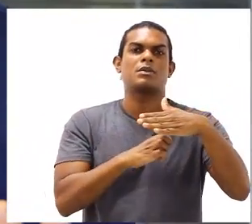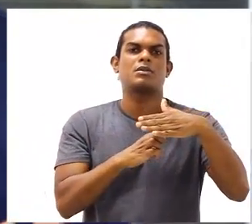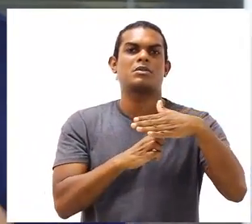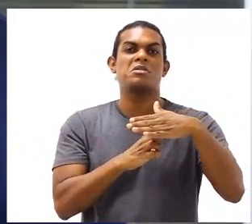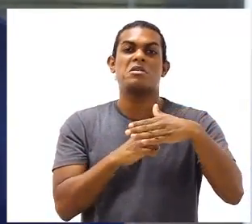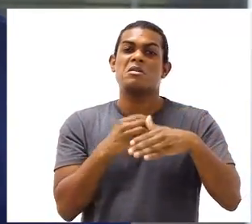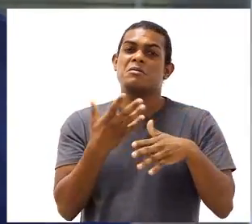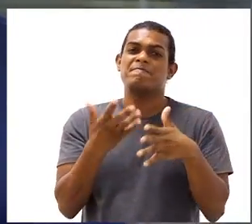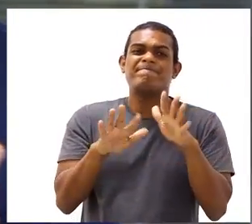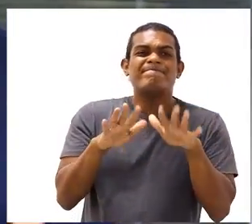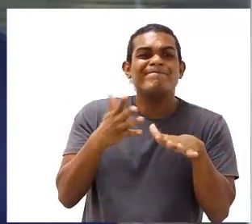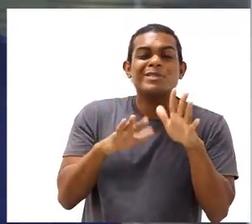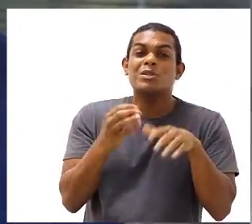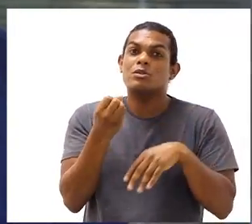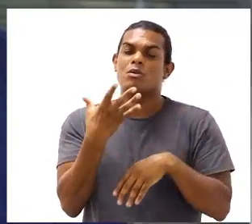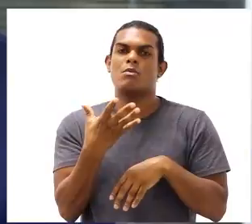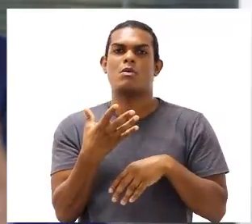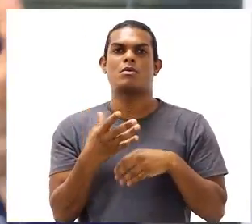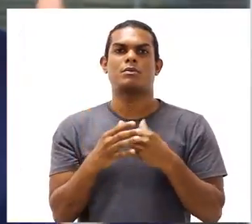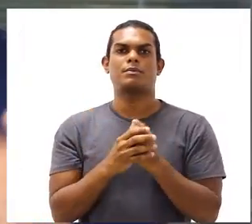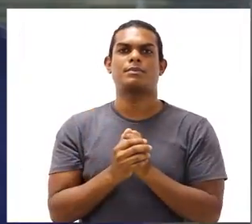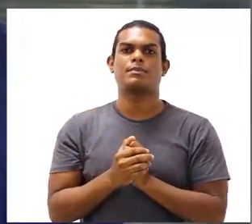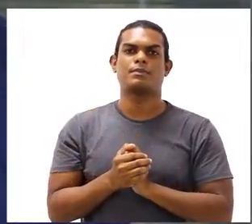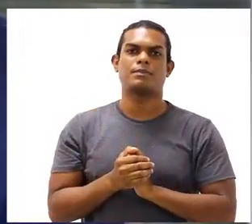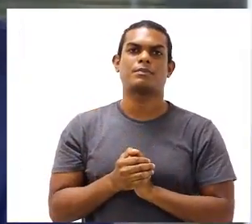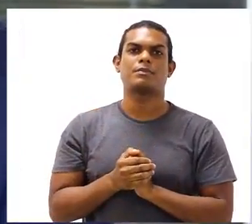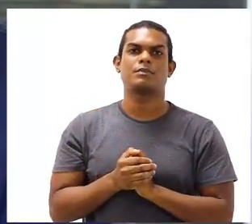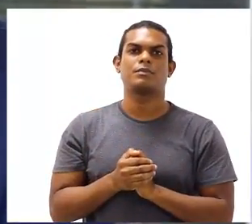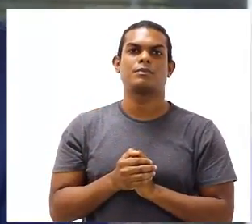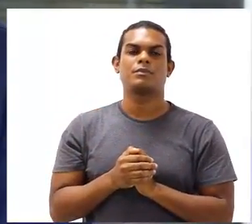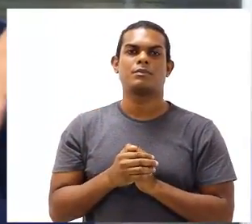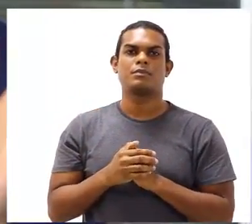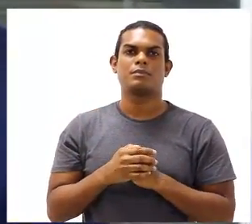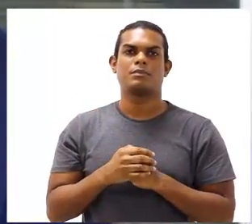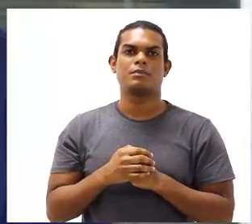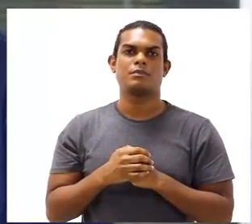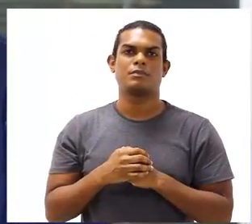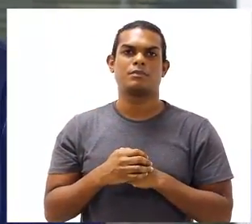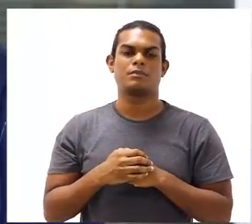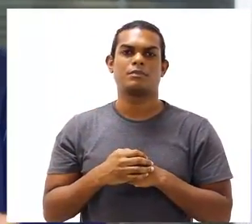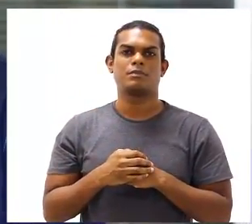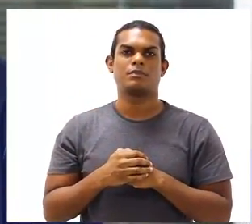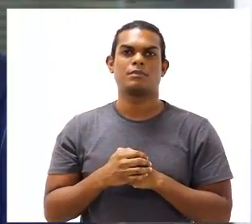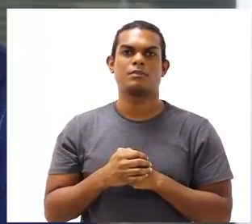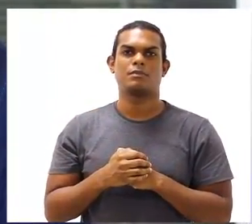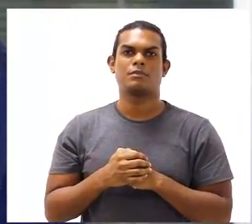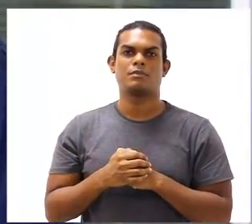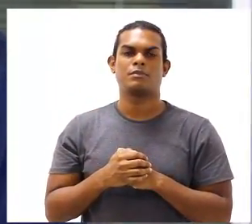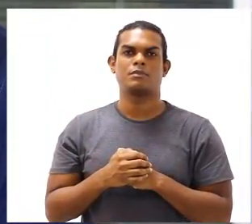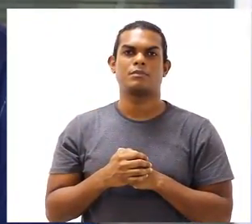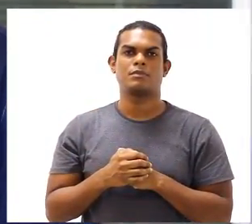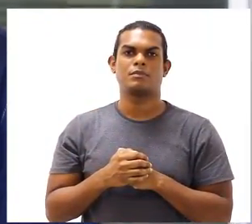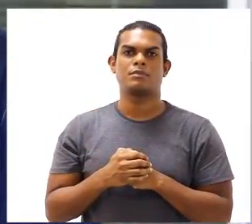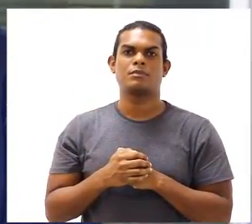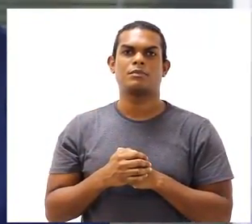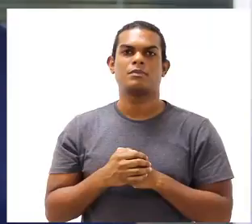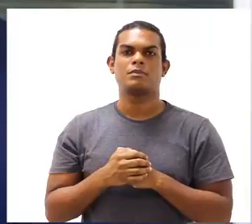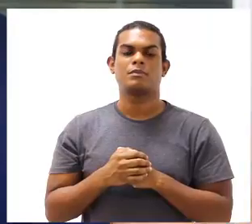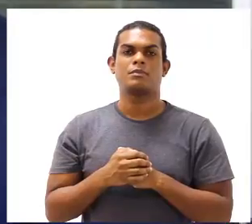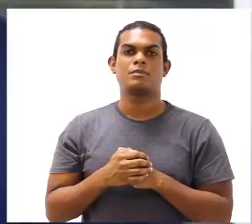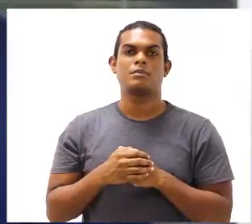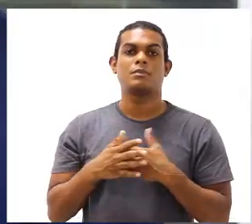tão bons ou não estão um tempo melhor estimado. A motivação